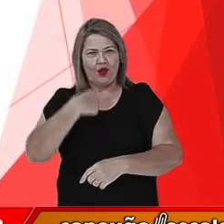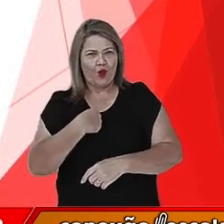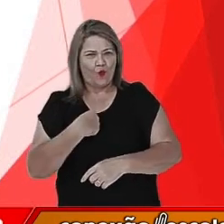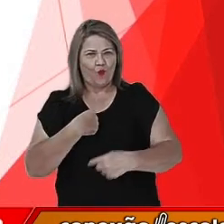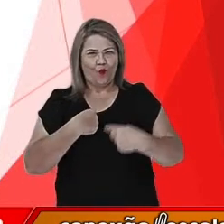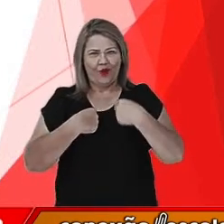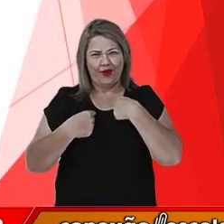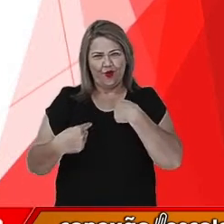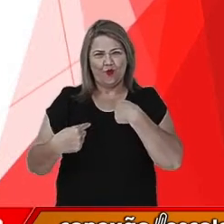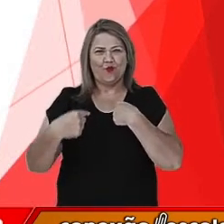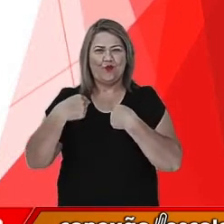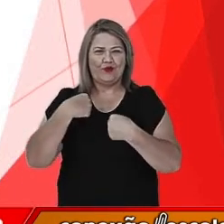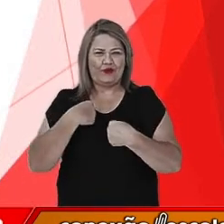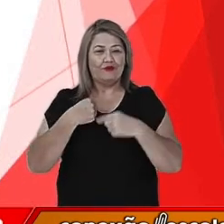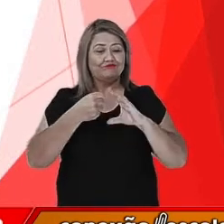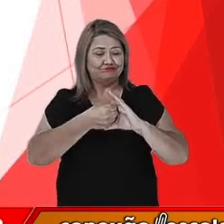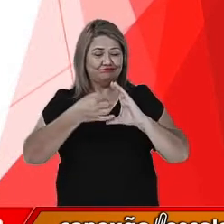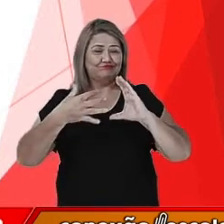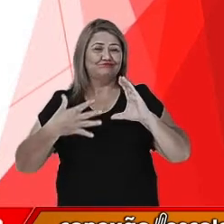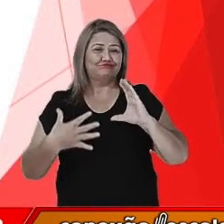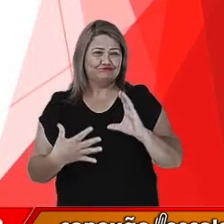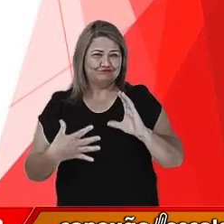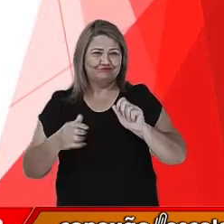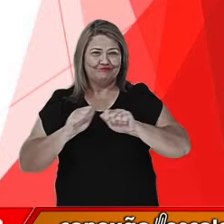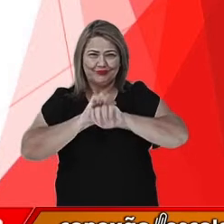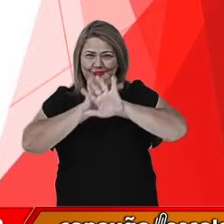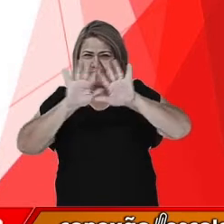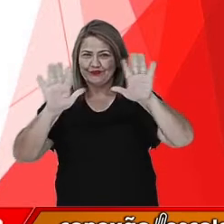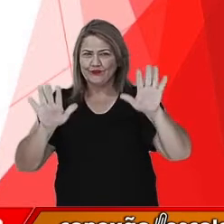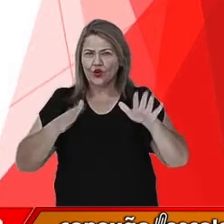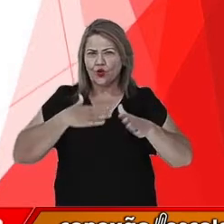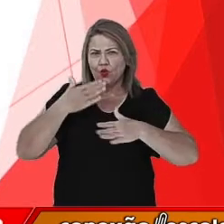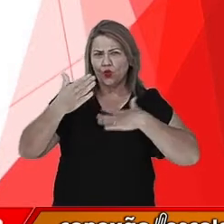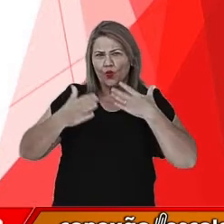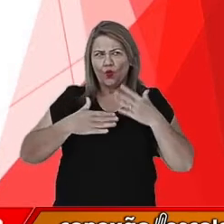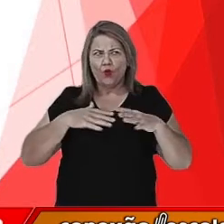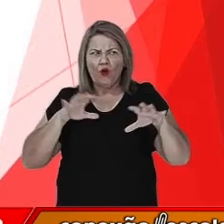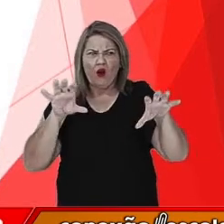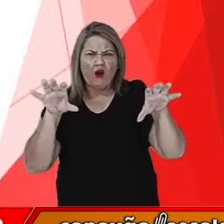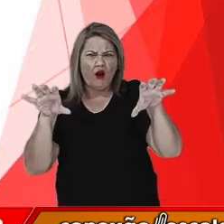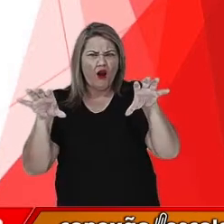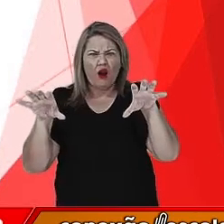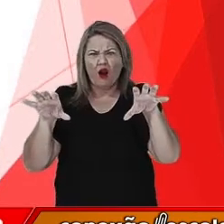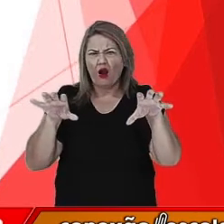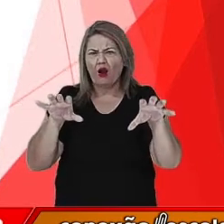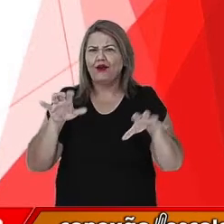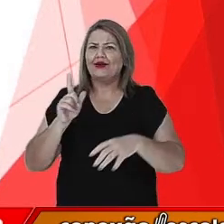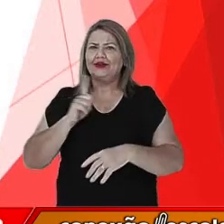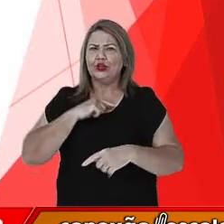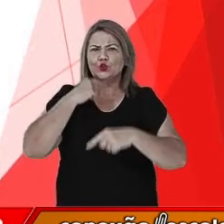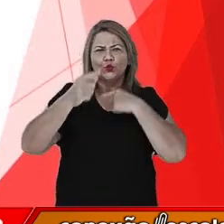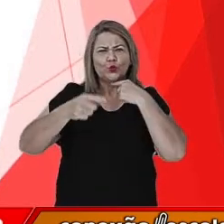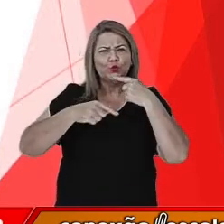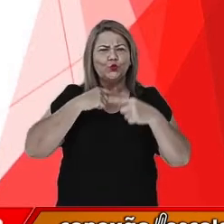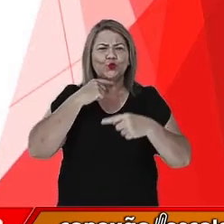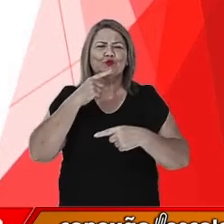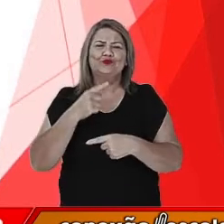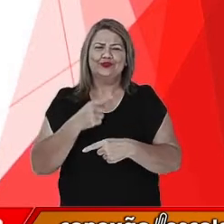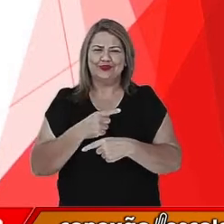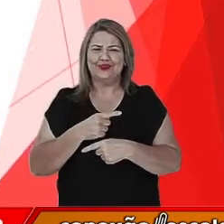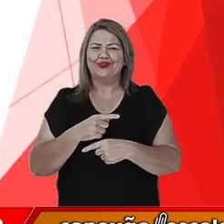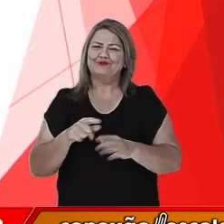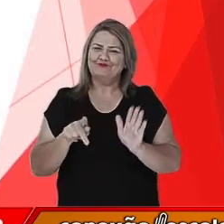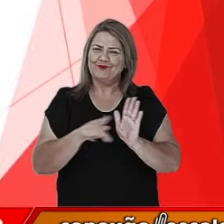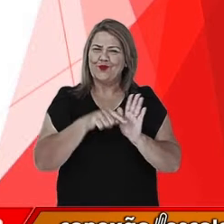característica para ampliar o suspense, esse quê de dúvida que a própria